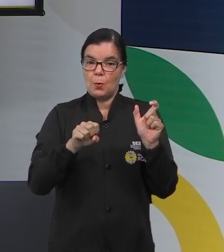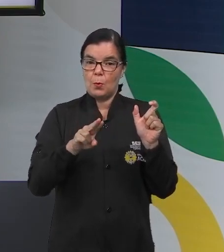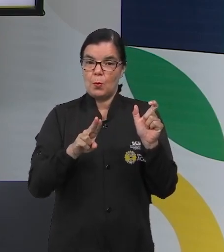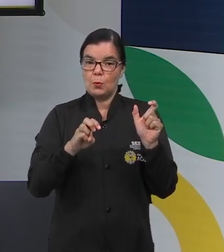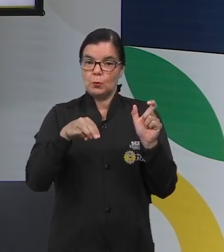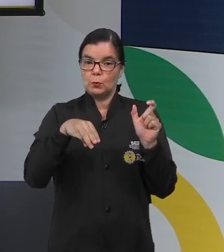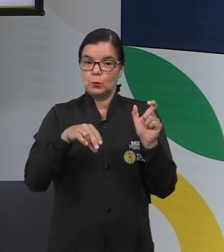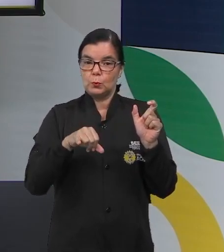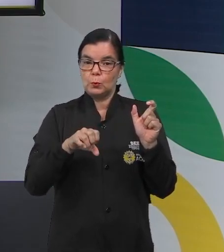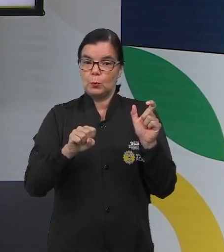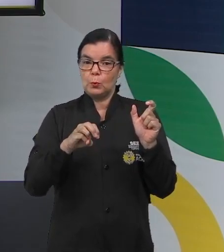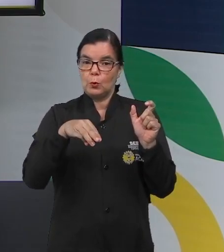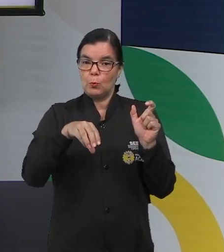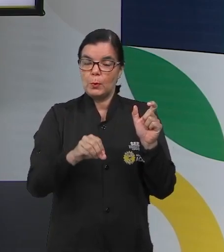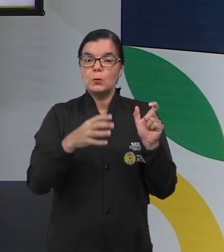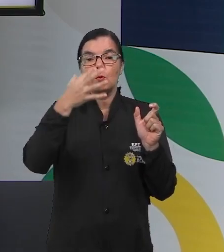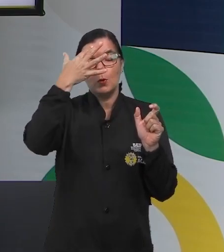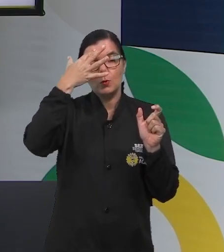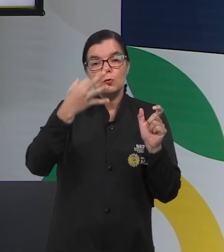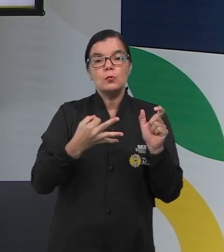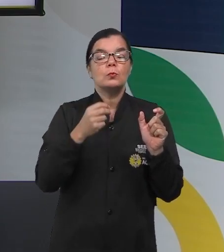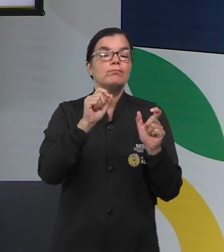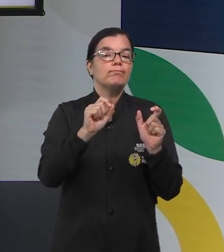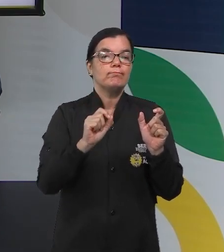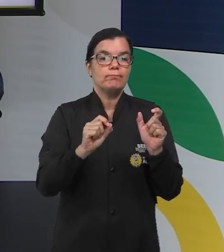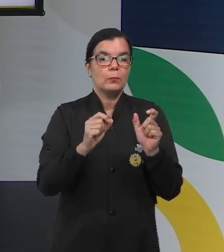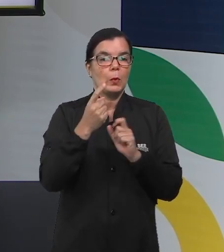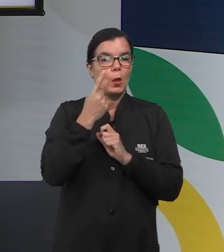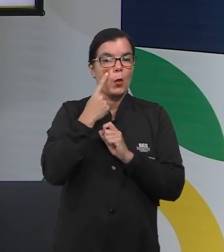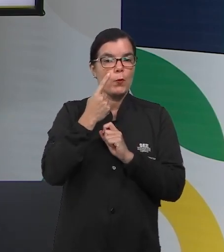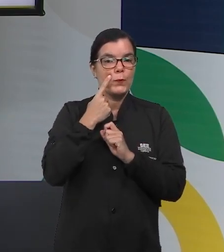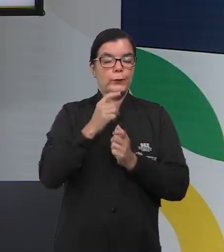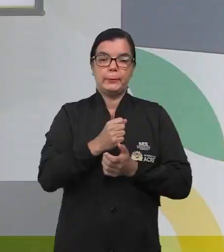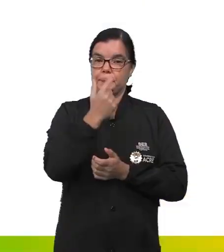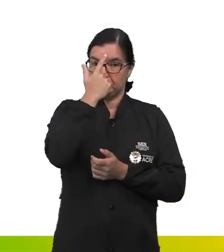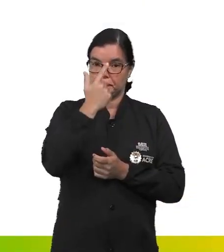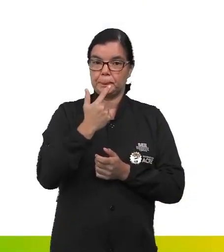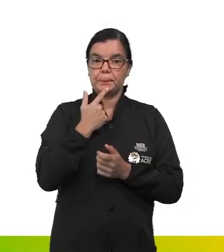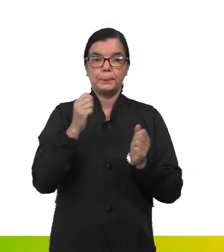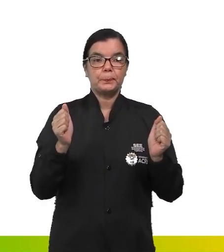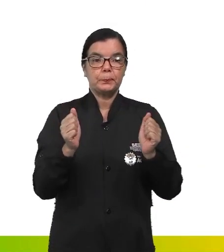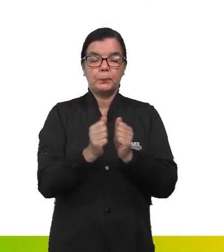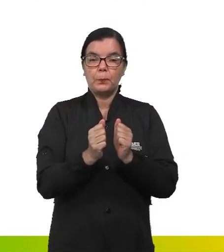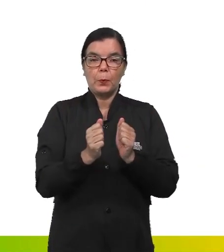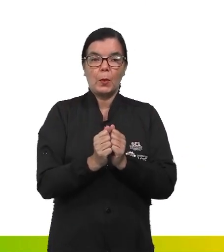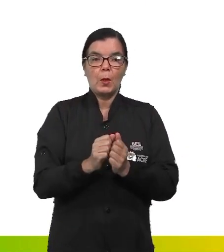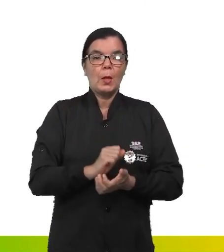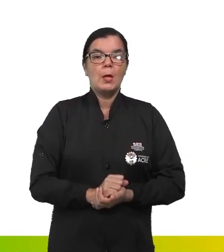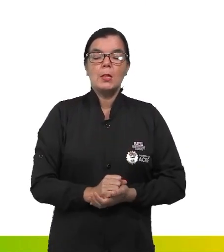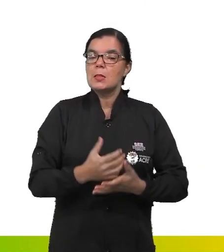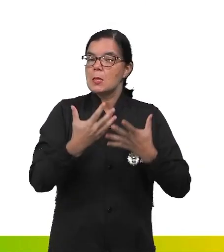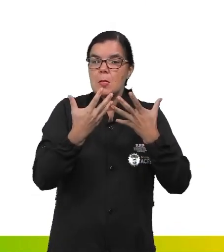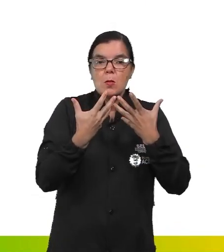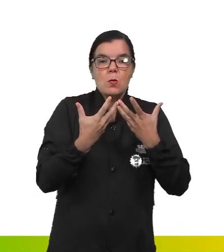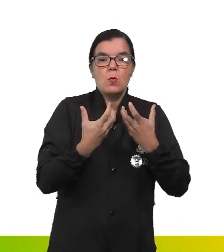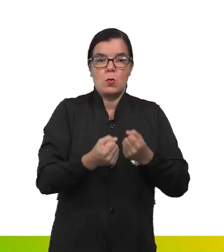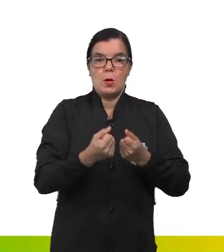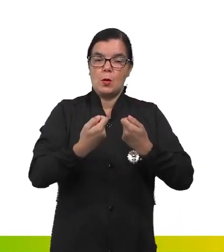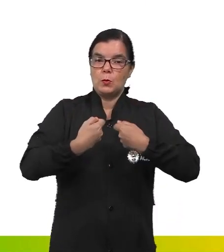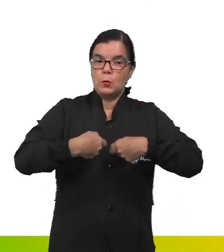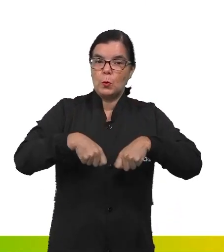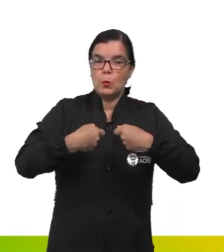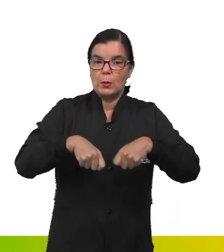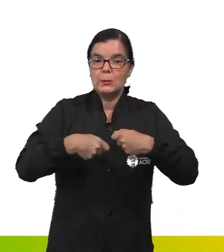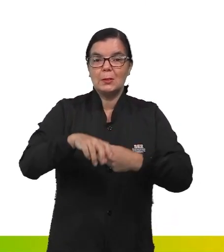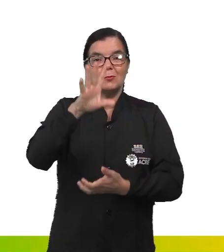do consumismo é justamente a seguinte. Observem aqui na tela comigo. Não considera as